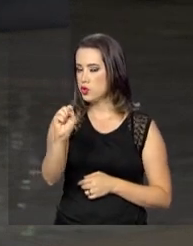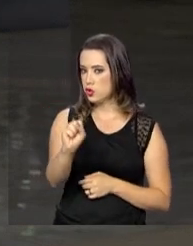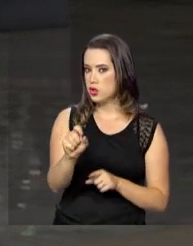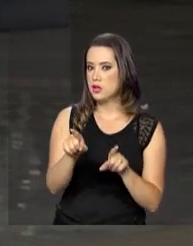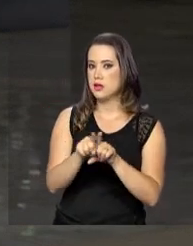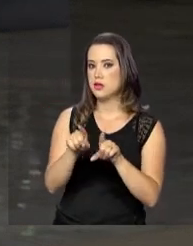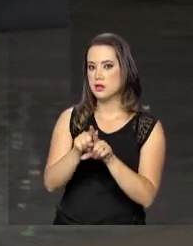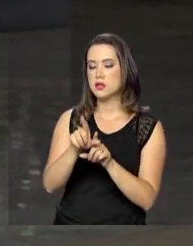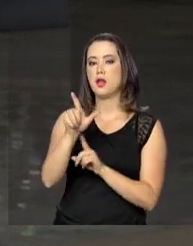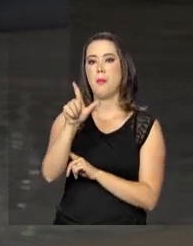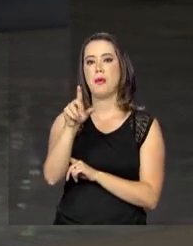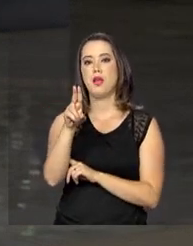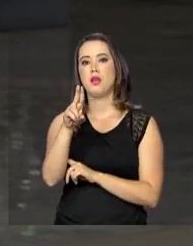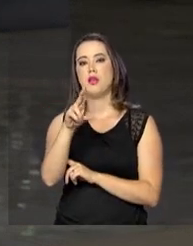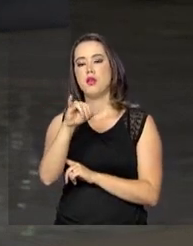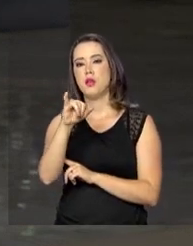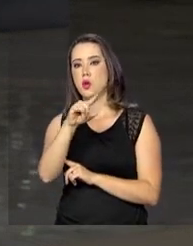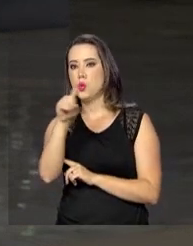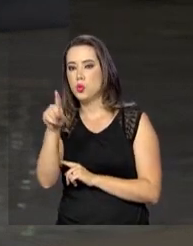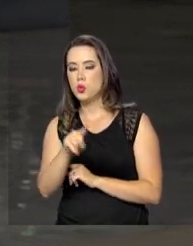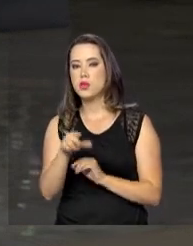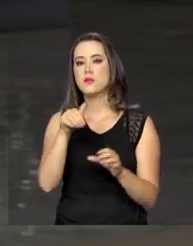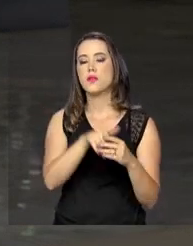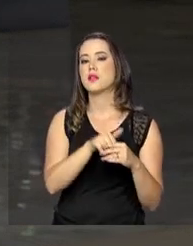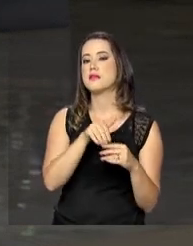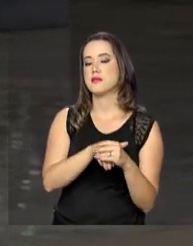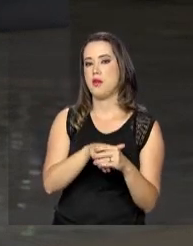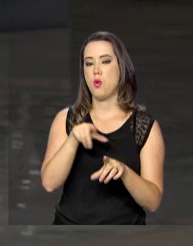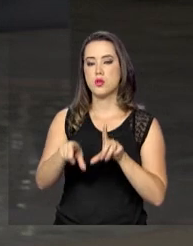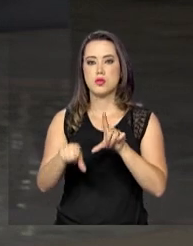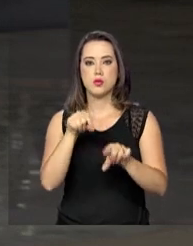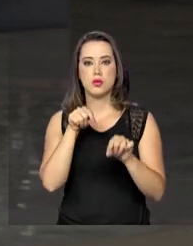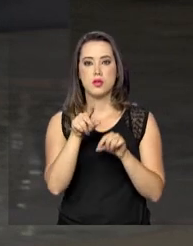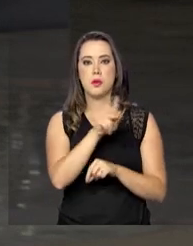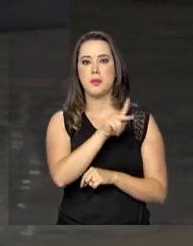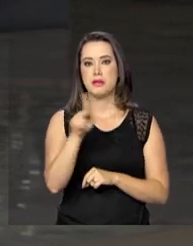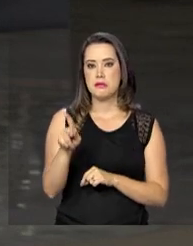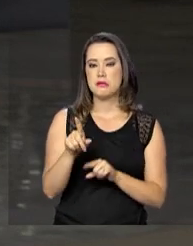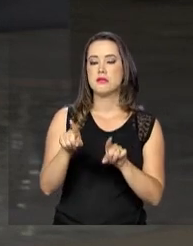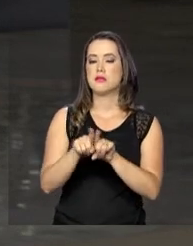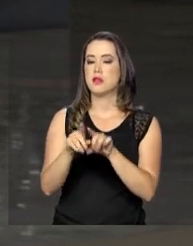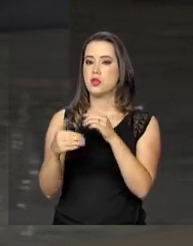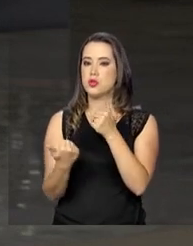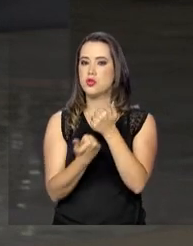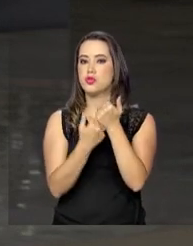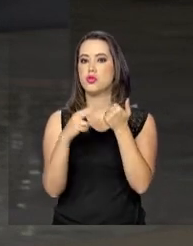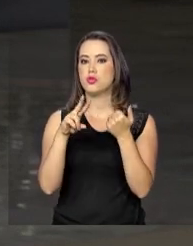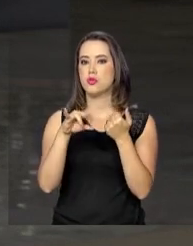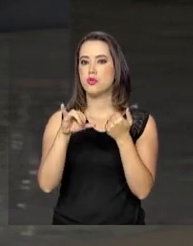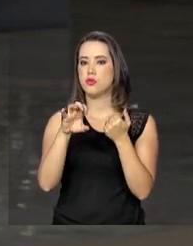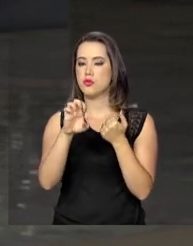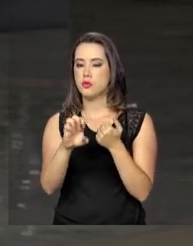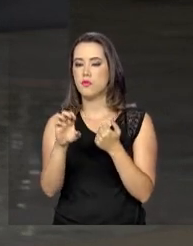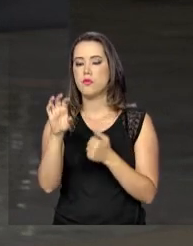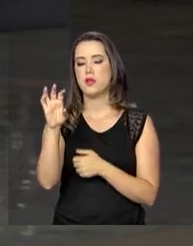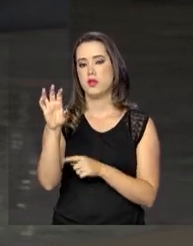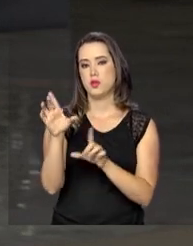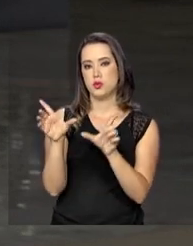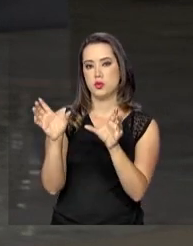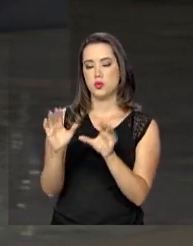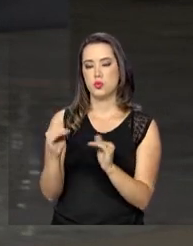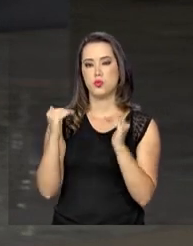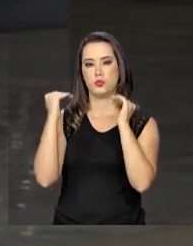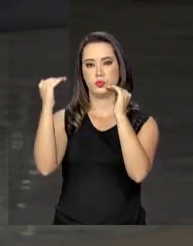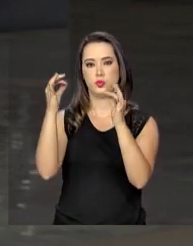tóffoli quanto luiz fux foram eleitos para os cargos de presidente vice-presidente do supremo tribunal federal no